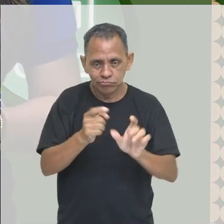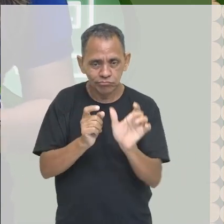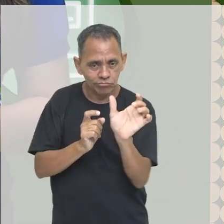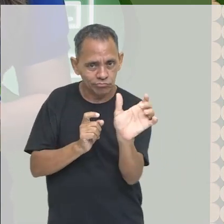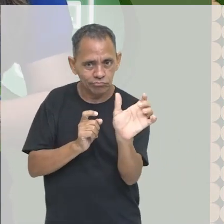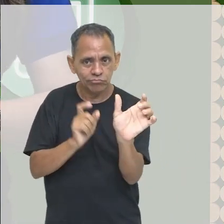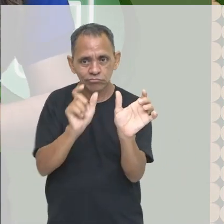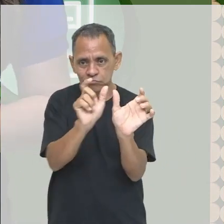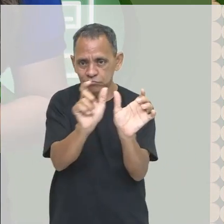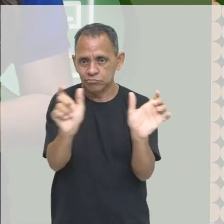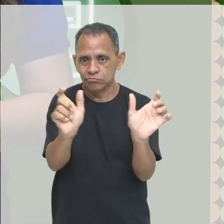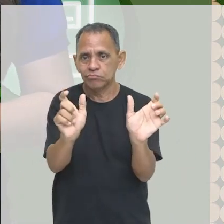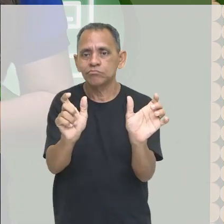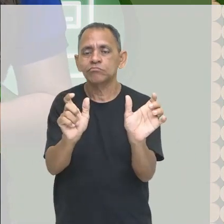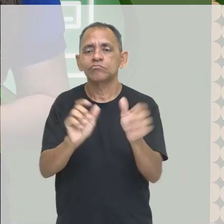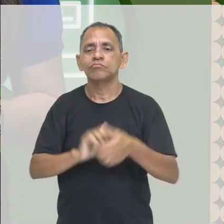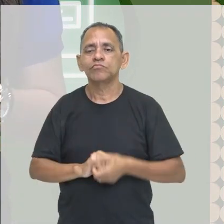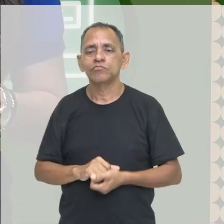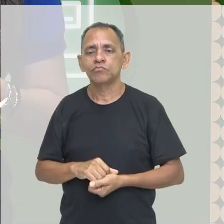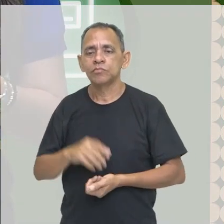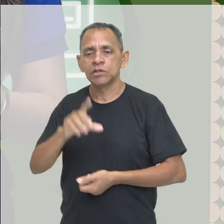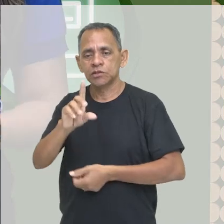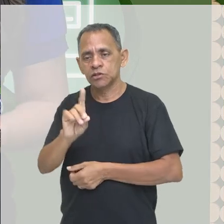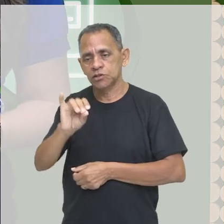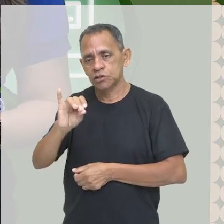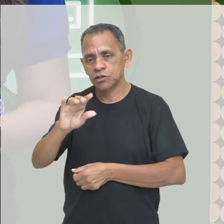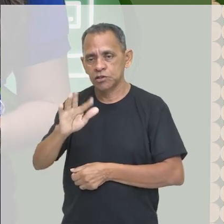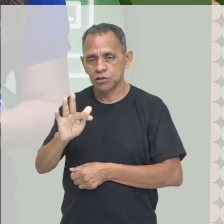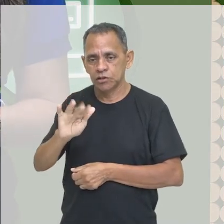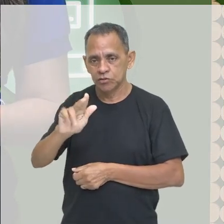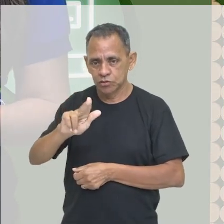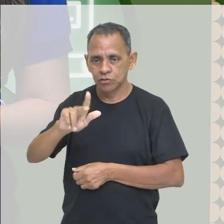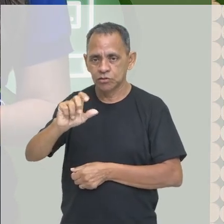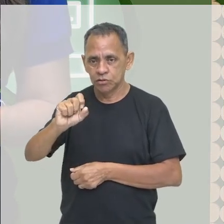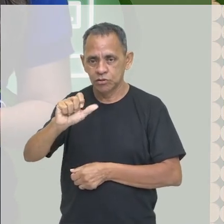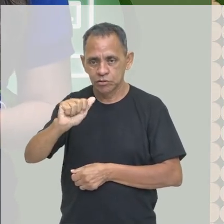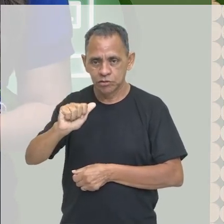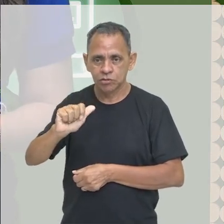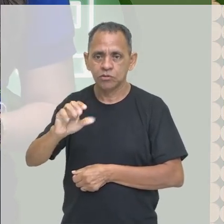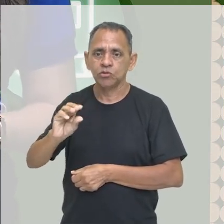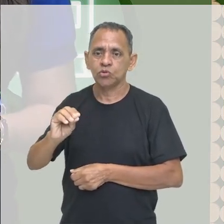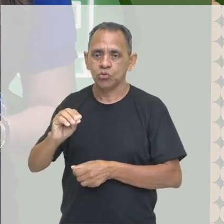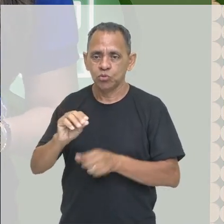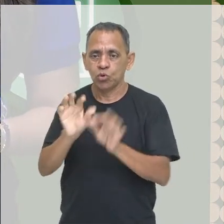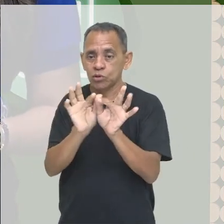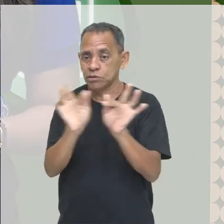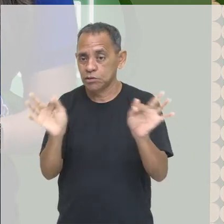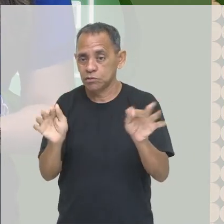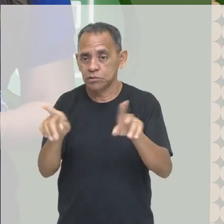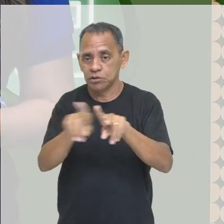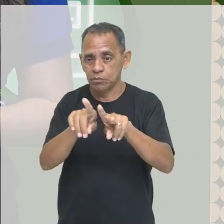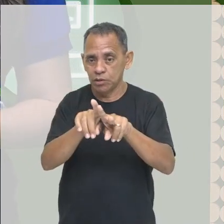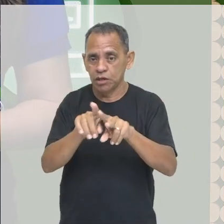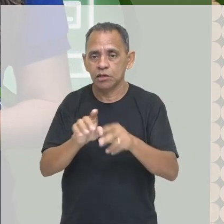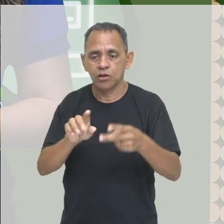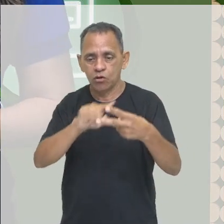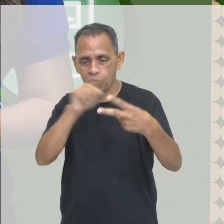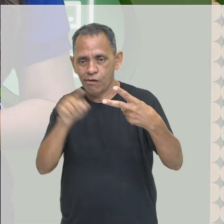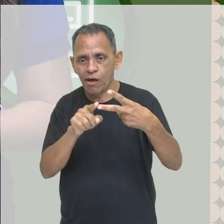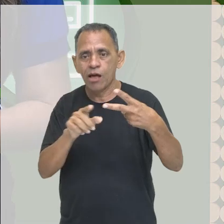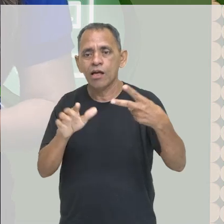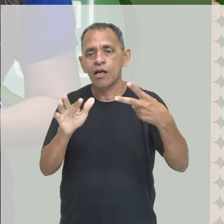simples. Nós também temos a difusão facilitada. E a diferença da difusão simples para a